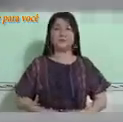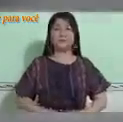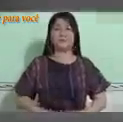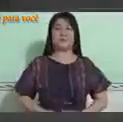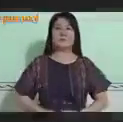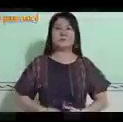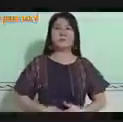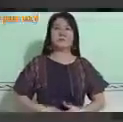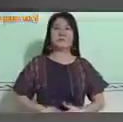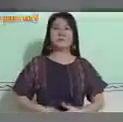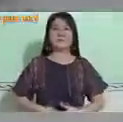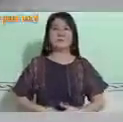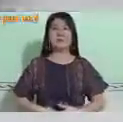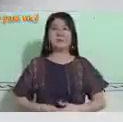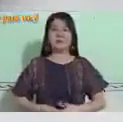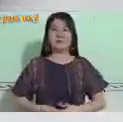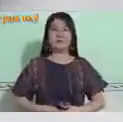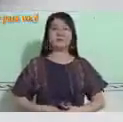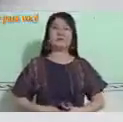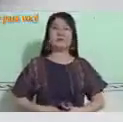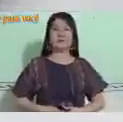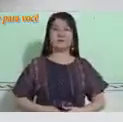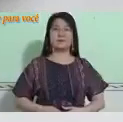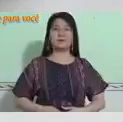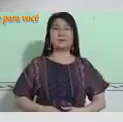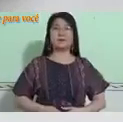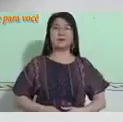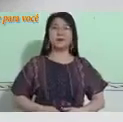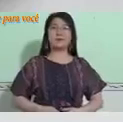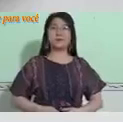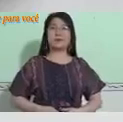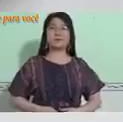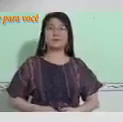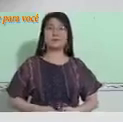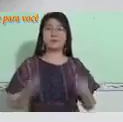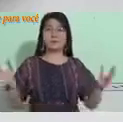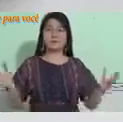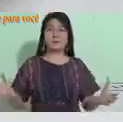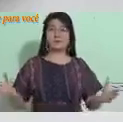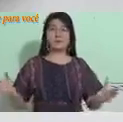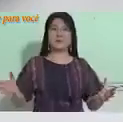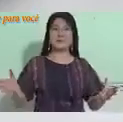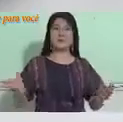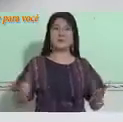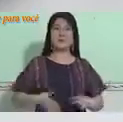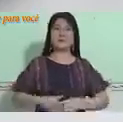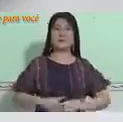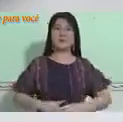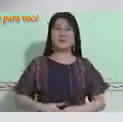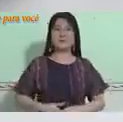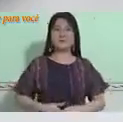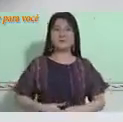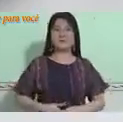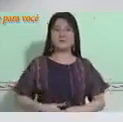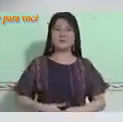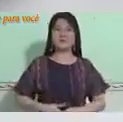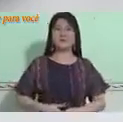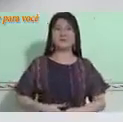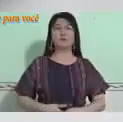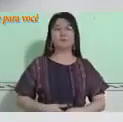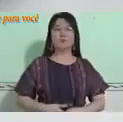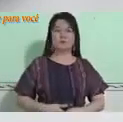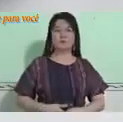evitar o estresse e as noites mal dormidas são também algumas formas de evitar aparecimento ou agravamento das olheiras.